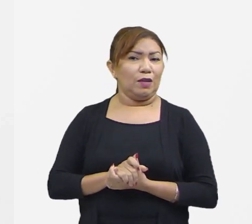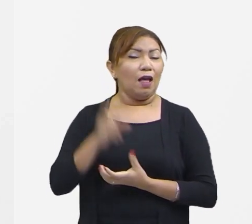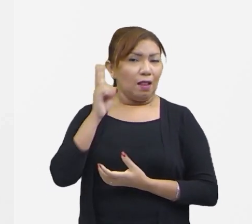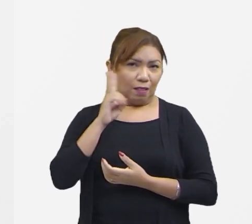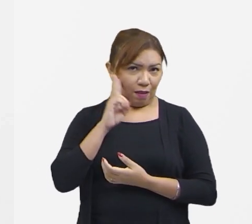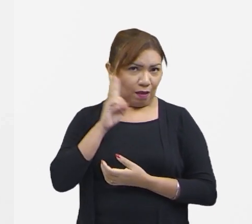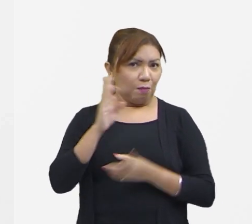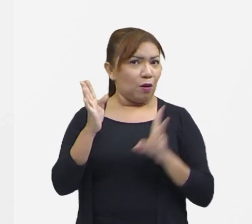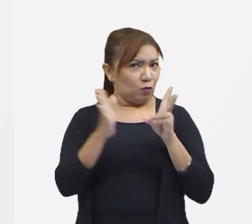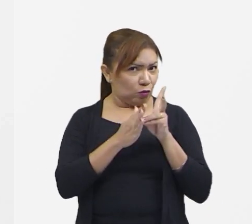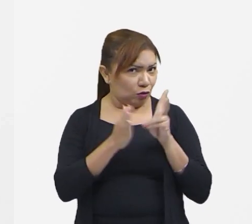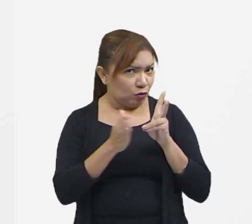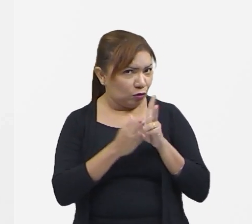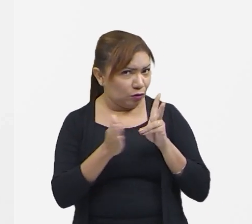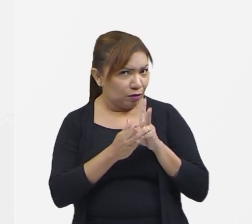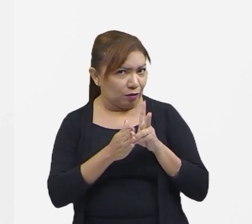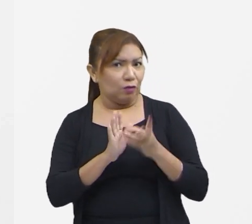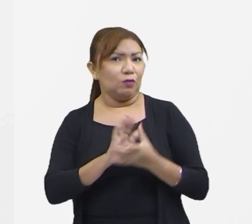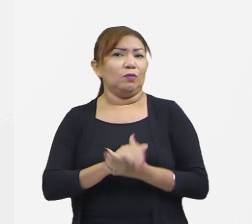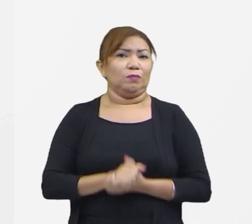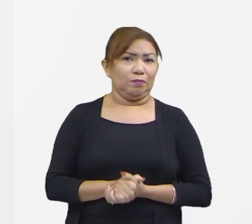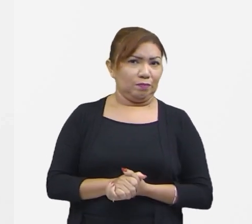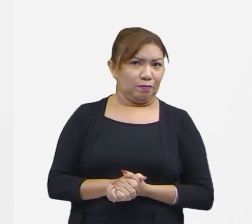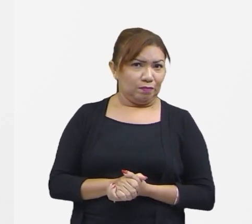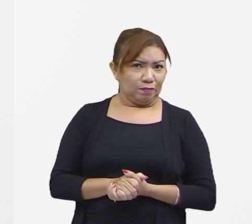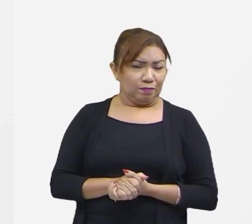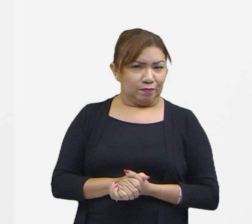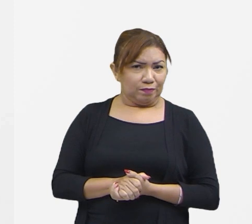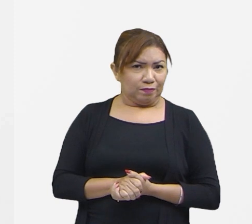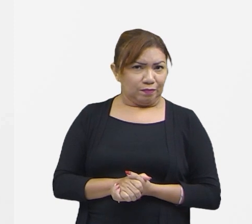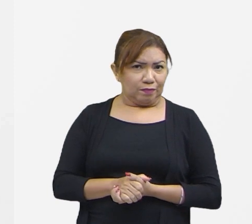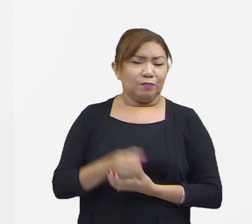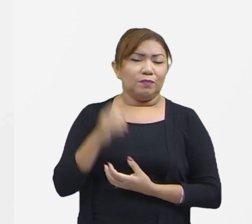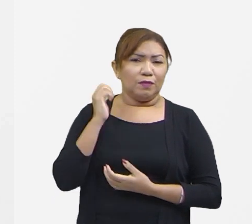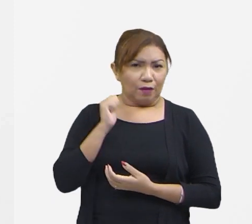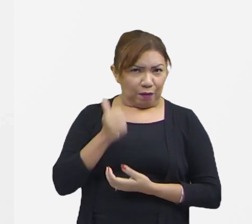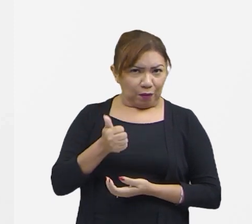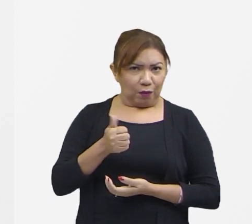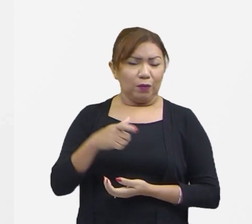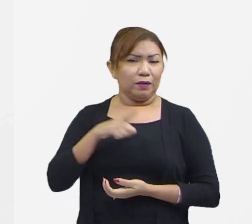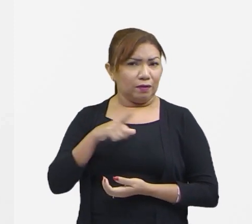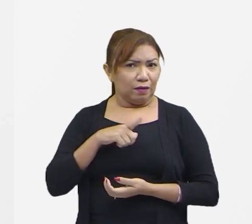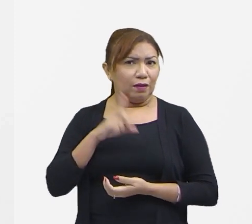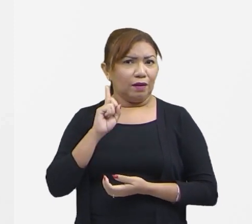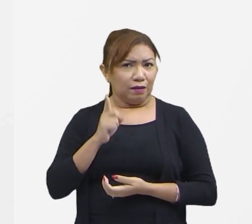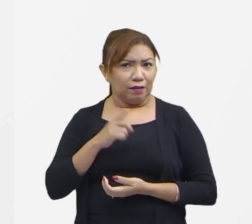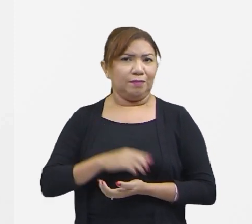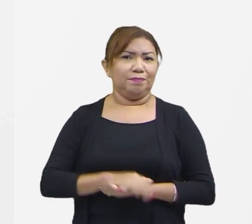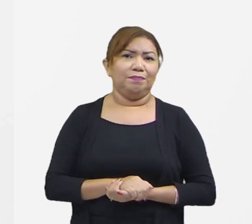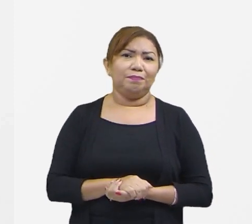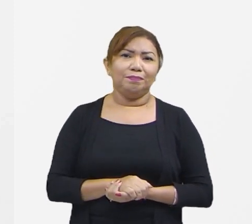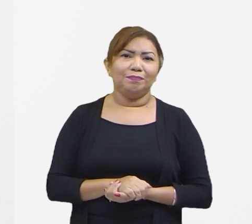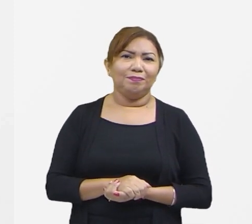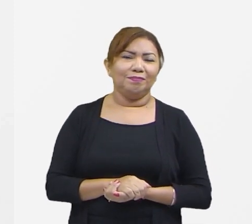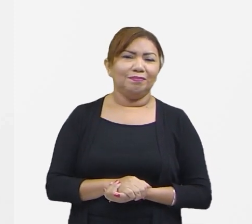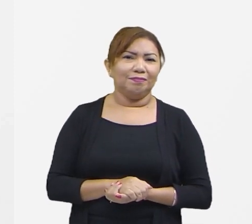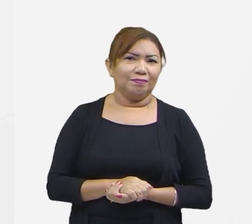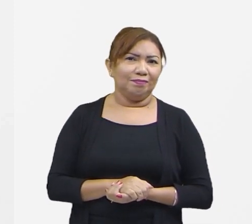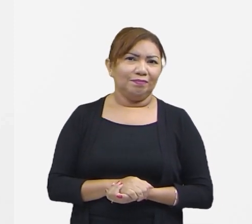música dos índiozinhos? Vejam quantos índios tem e procure o número que representa a quantidade de índios que está aí.